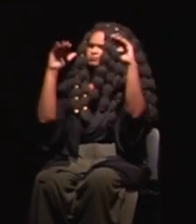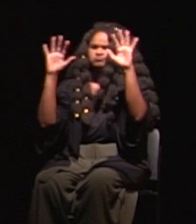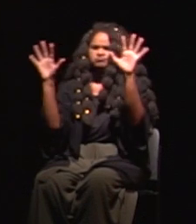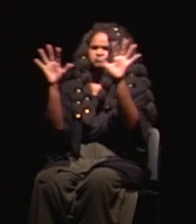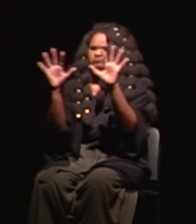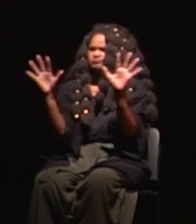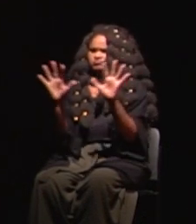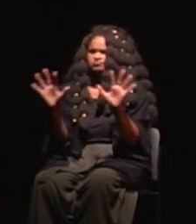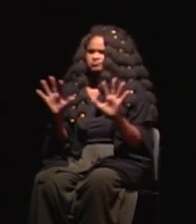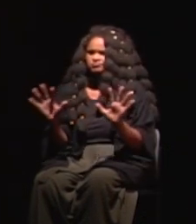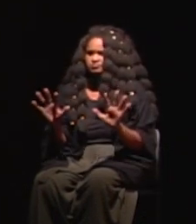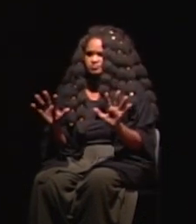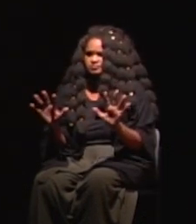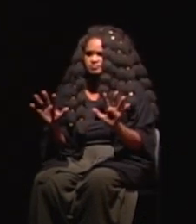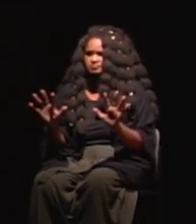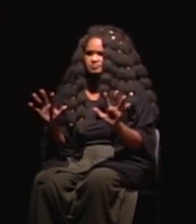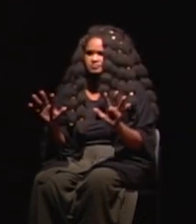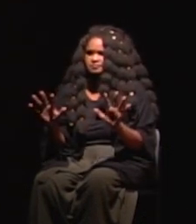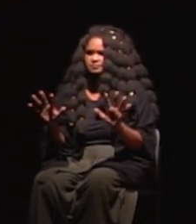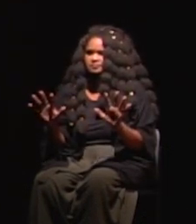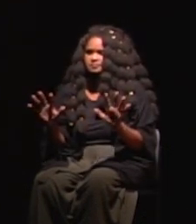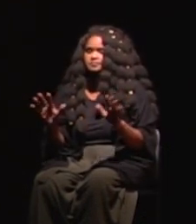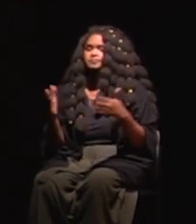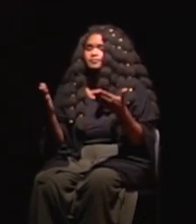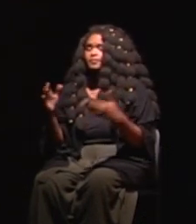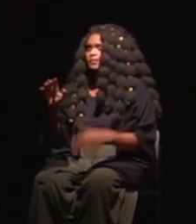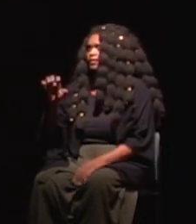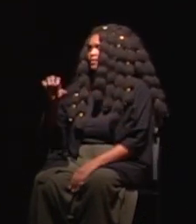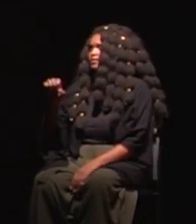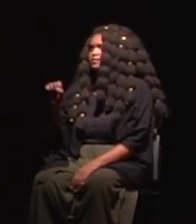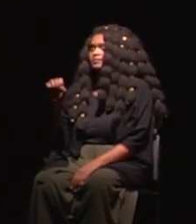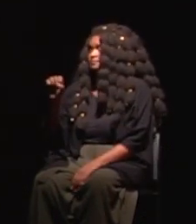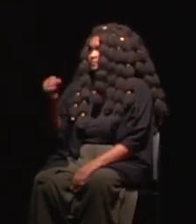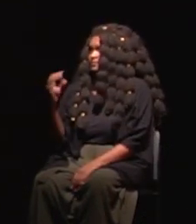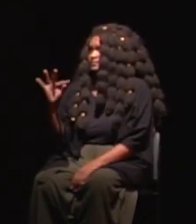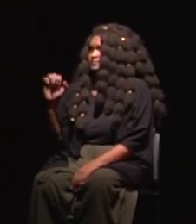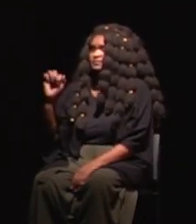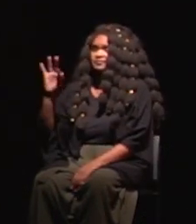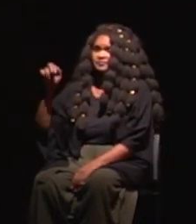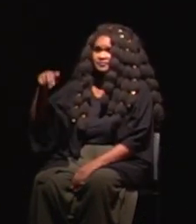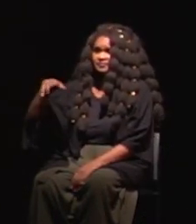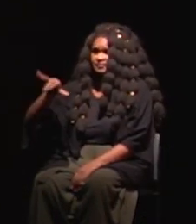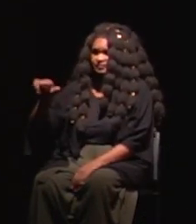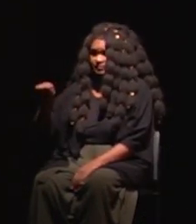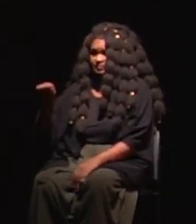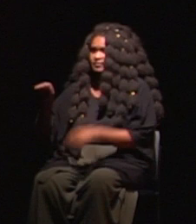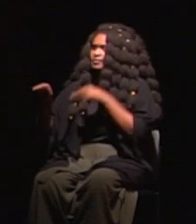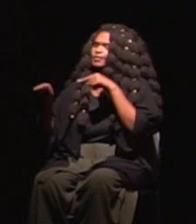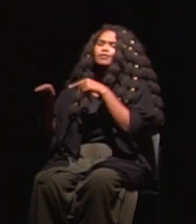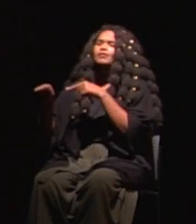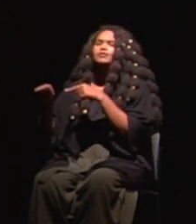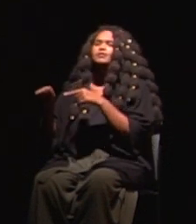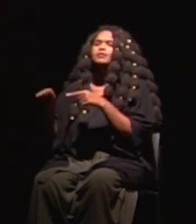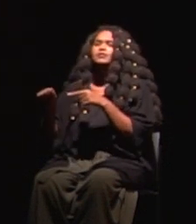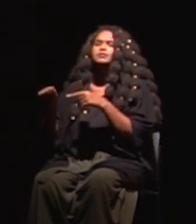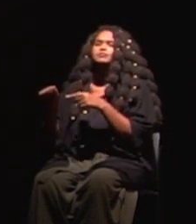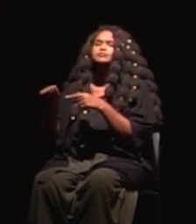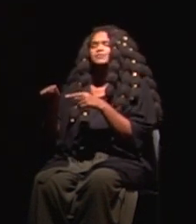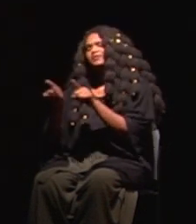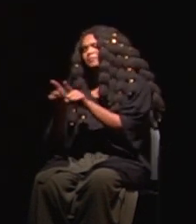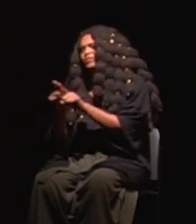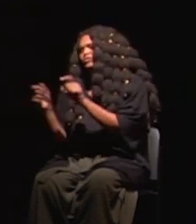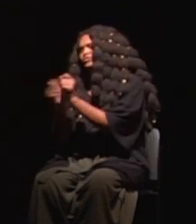esquadrinhado em categorias. E Stefânia nos deu sempre, como outros